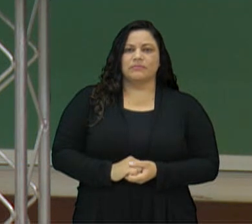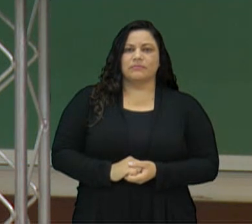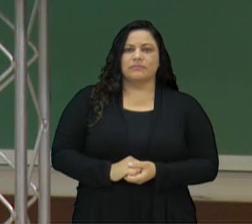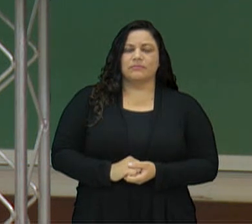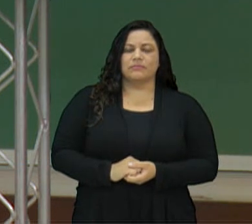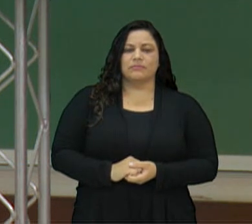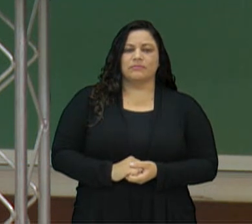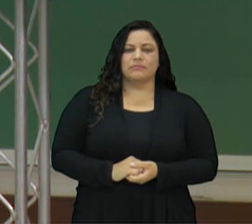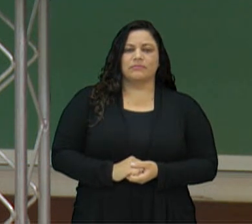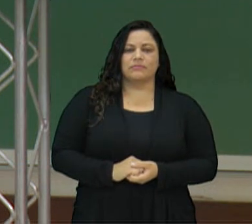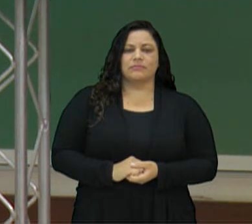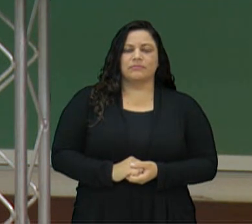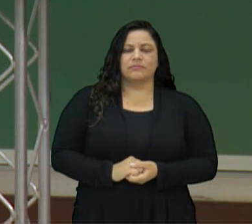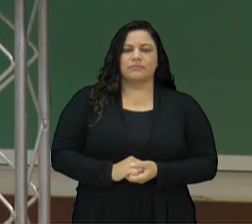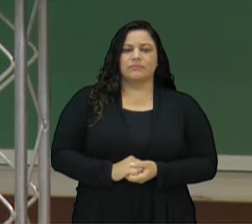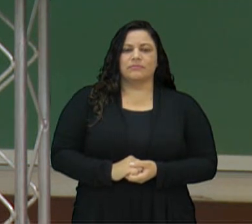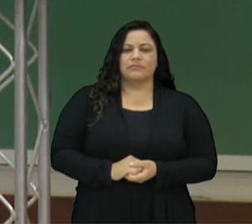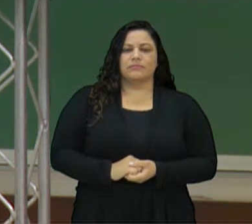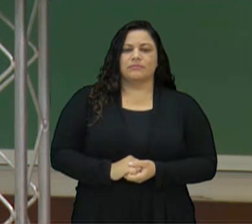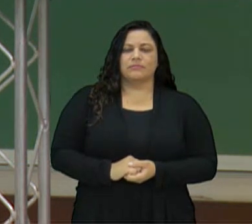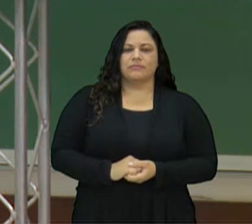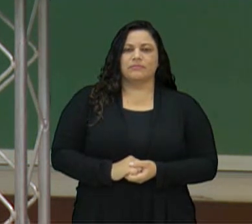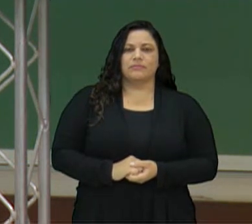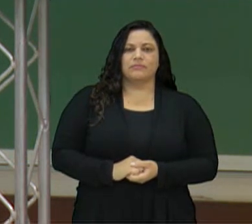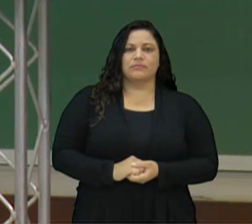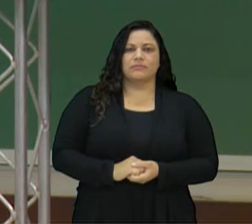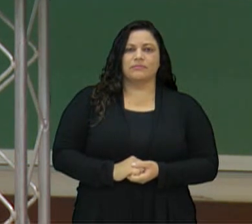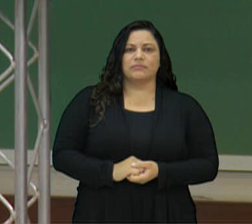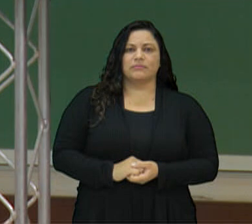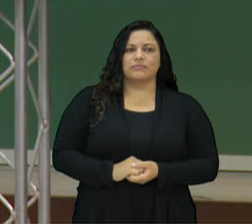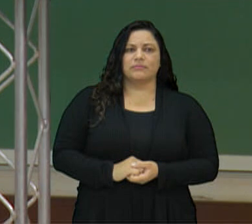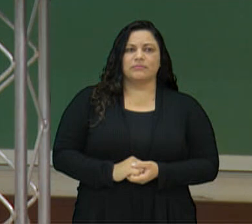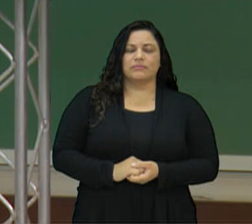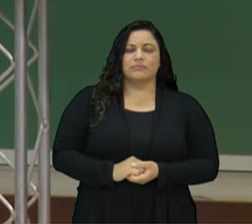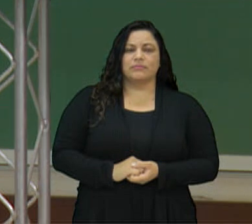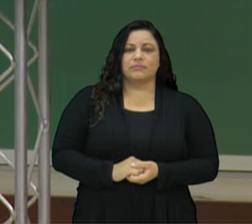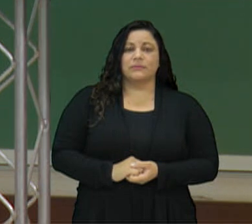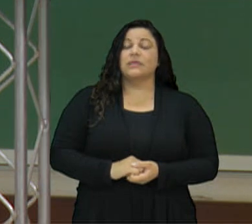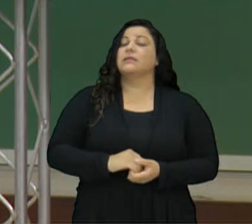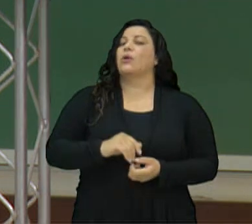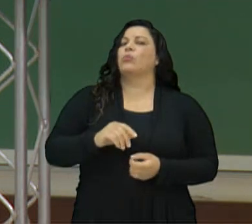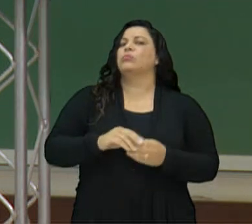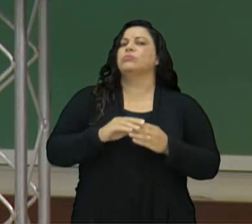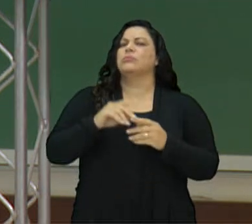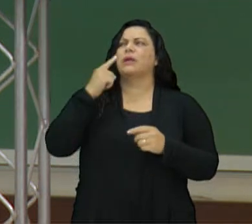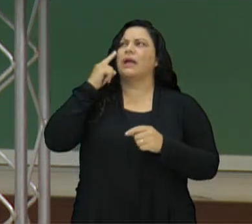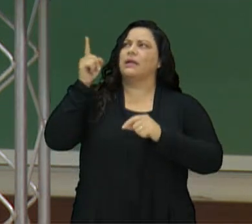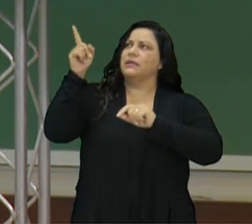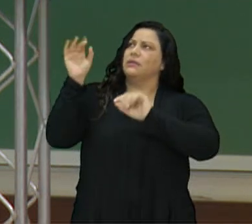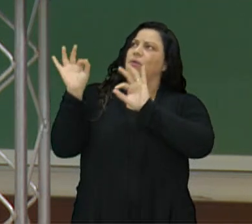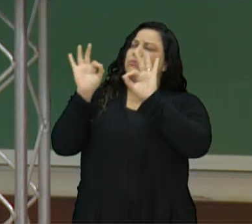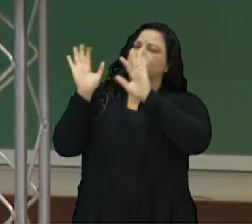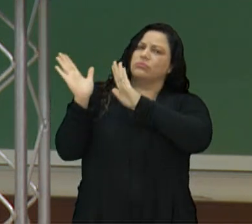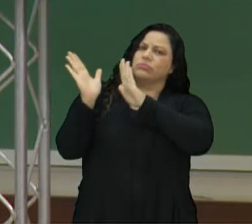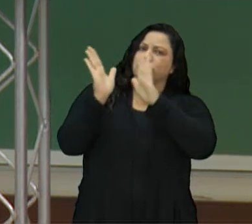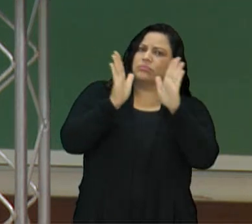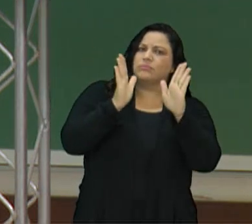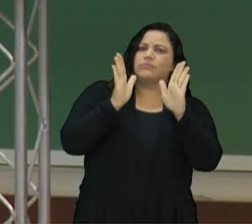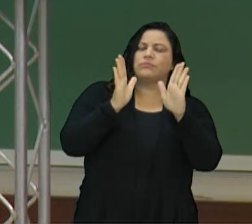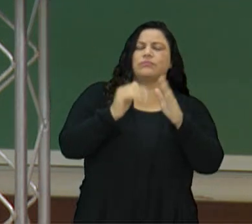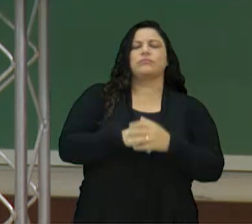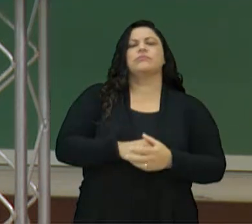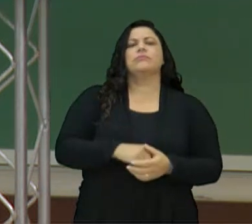escola, panaderia, cine, teatro, isso tudo de acordo com o estilo de vida, com a